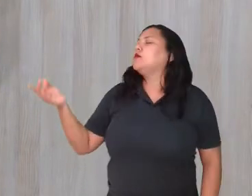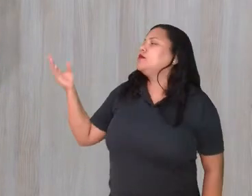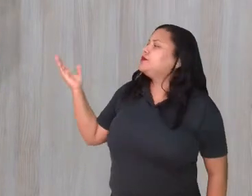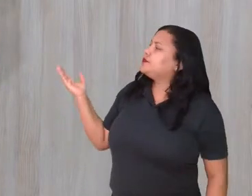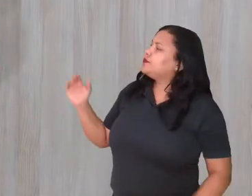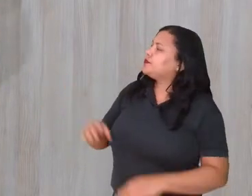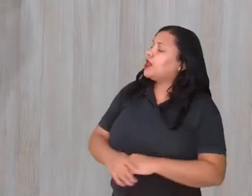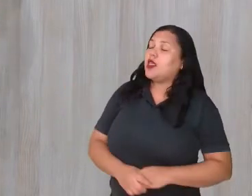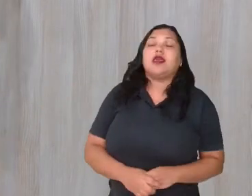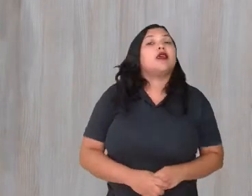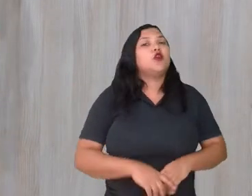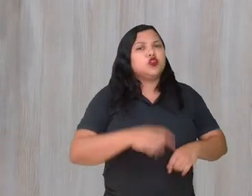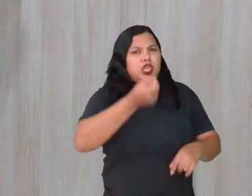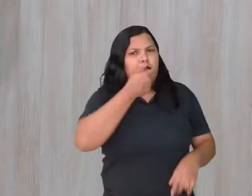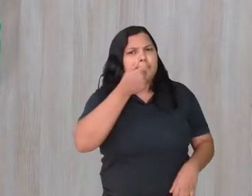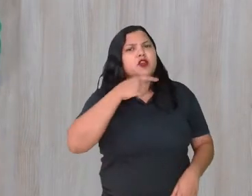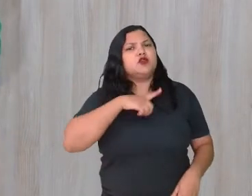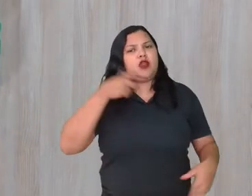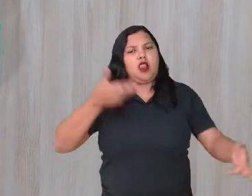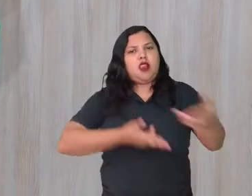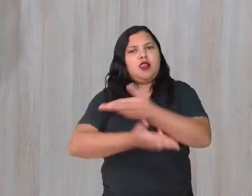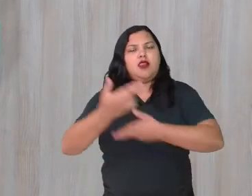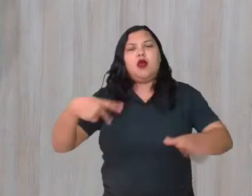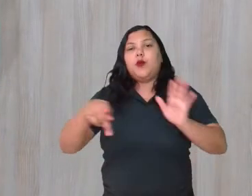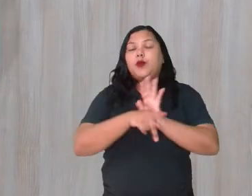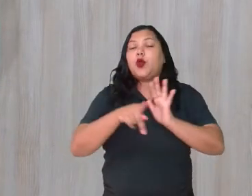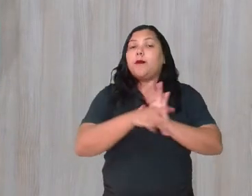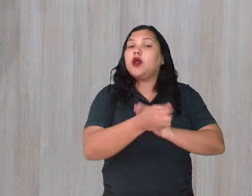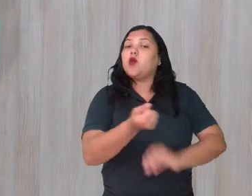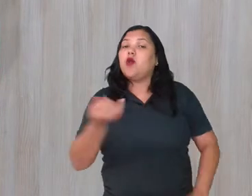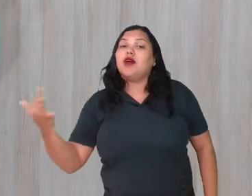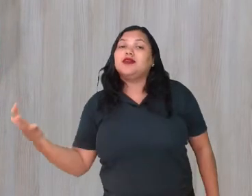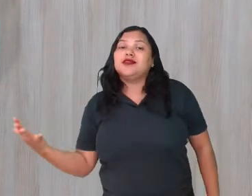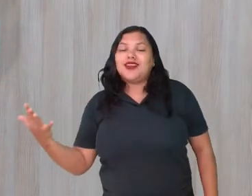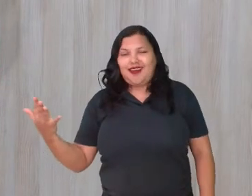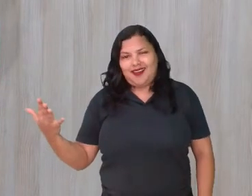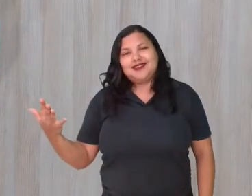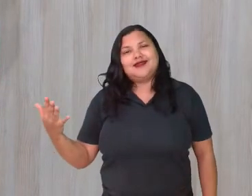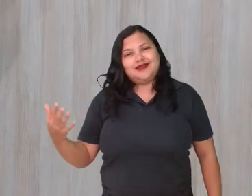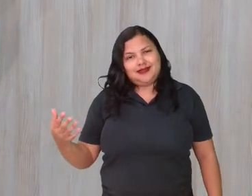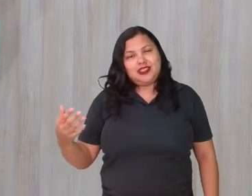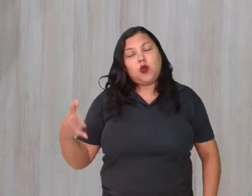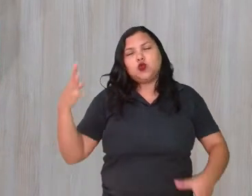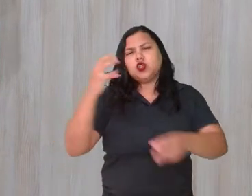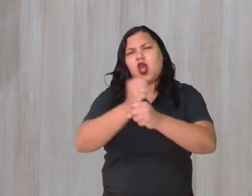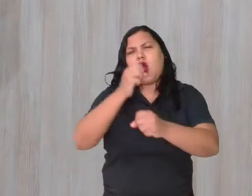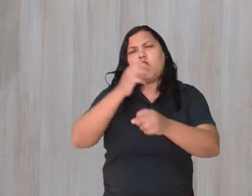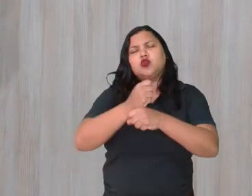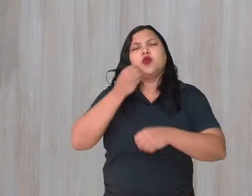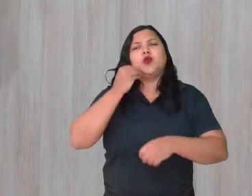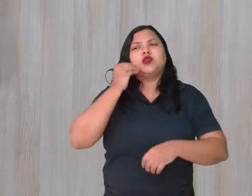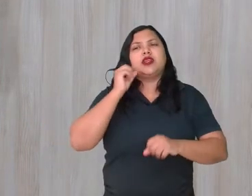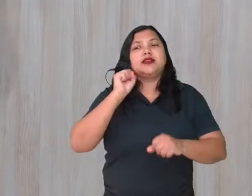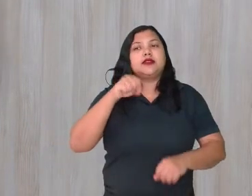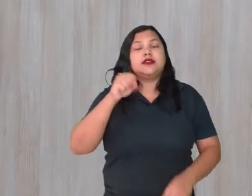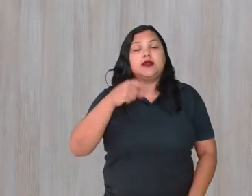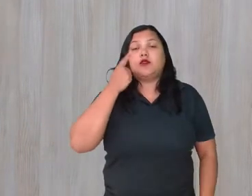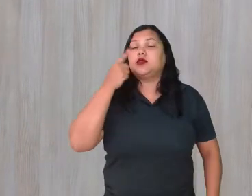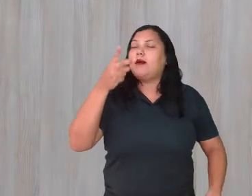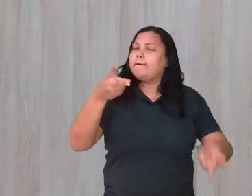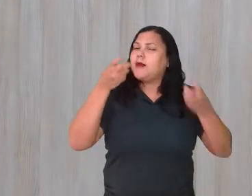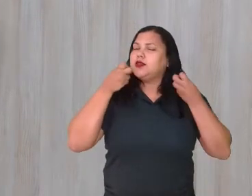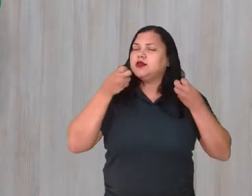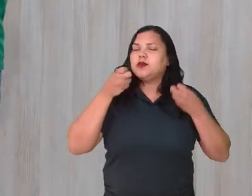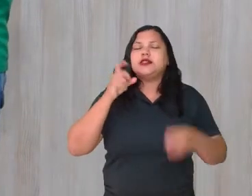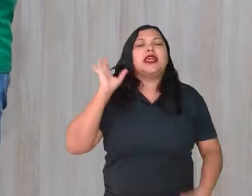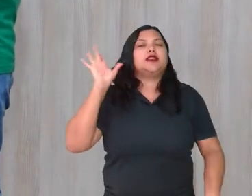eles vão ter essas relações aí com as probabilidades, com o cálculo das chances, e você vai perceber que isso está